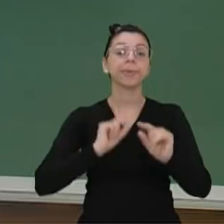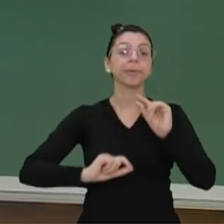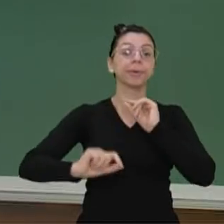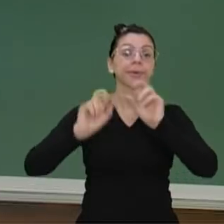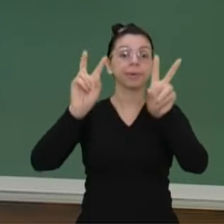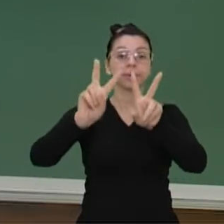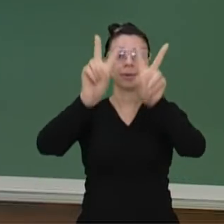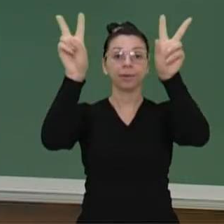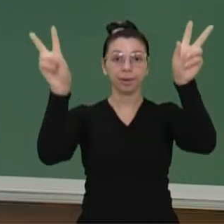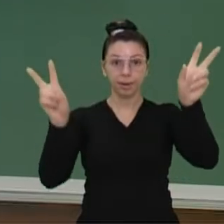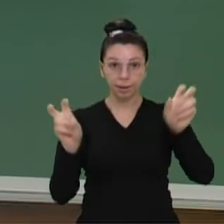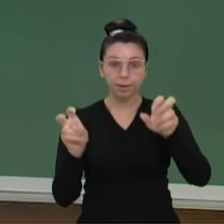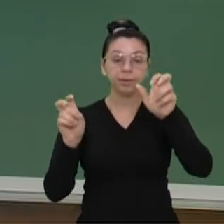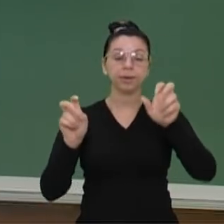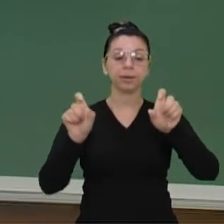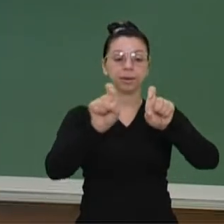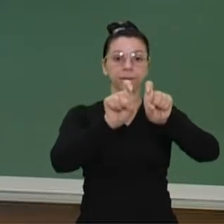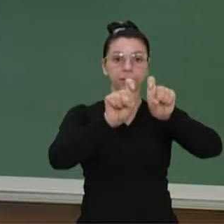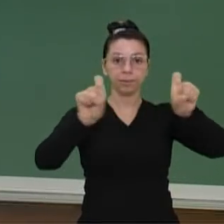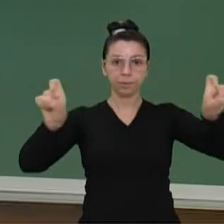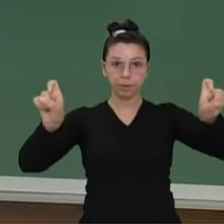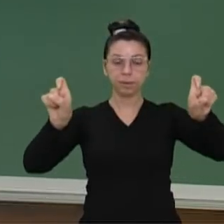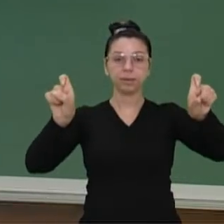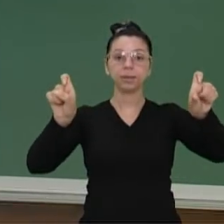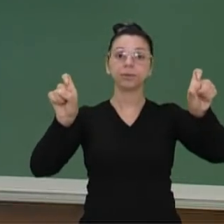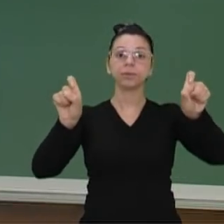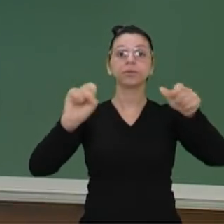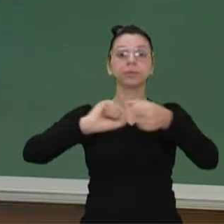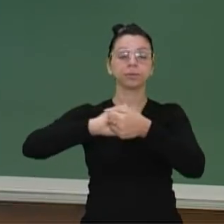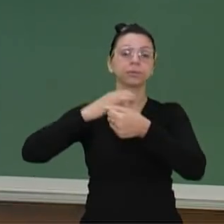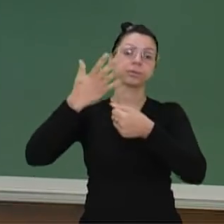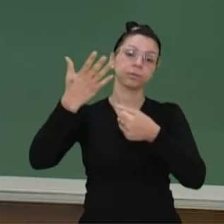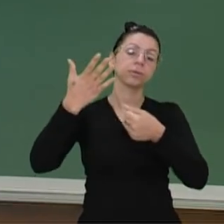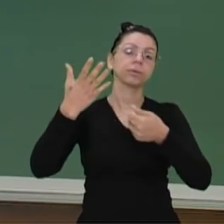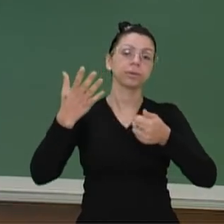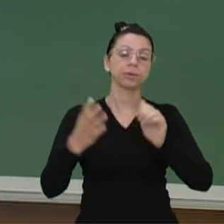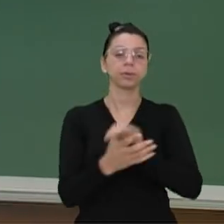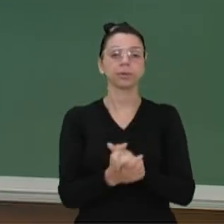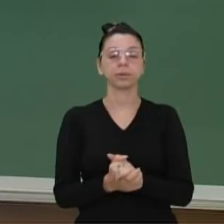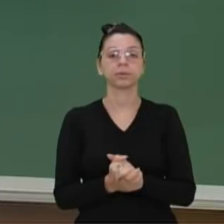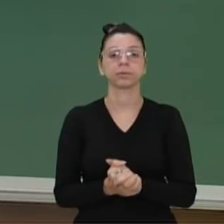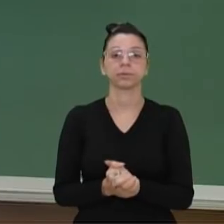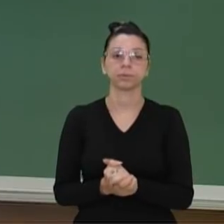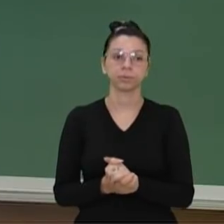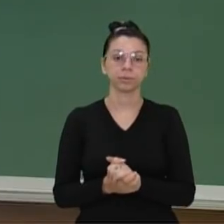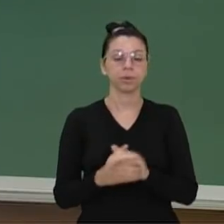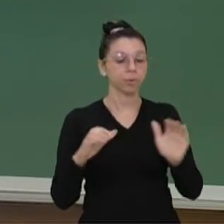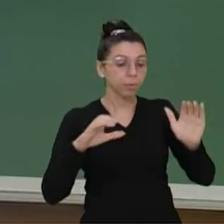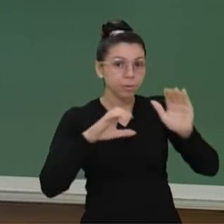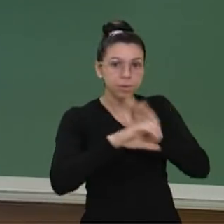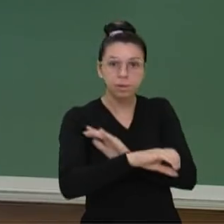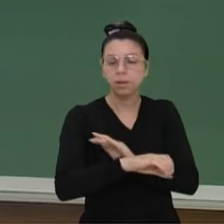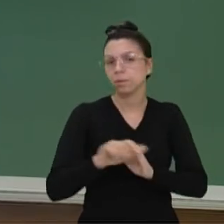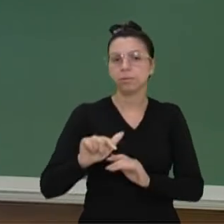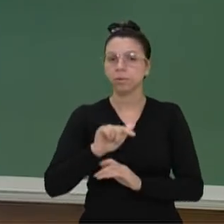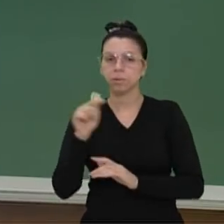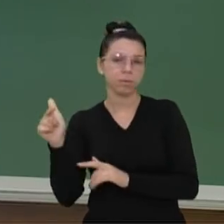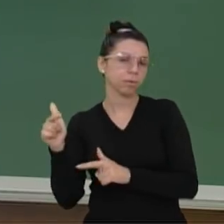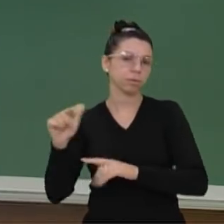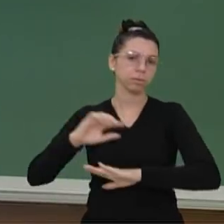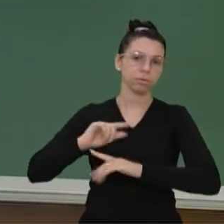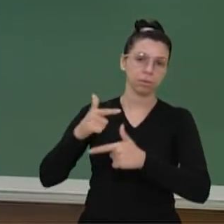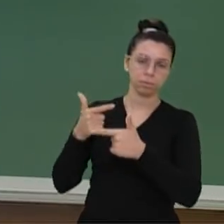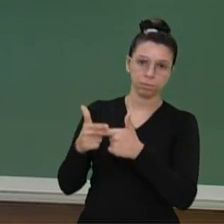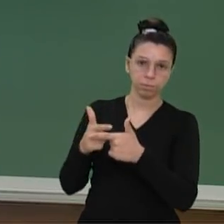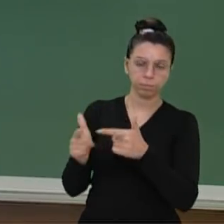falou de equações exponenciais também, uma retomada de definição, propriedade e outras situações problema.